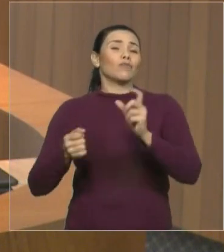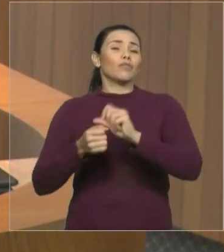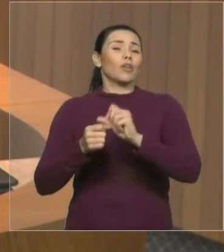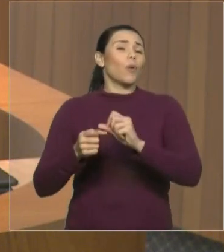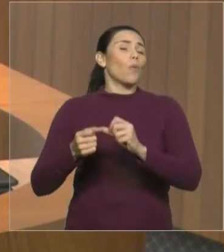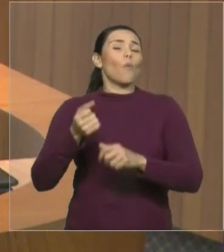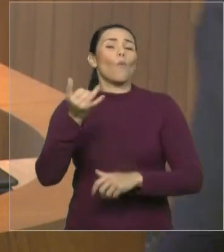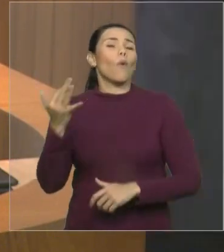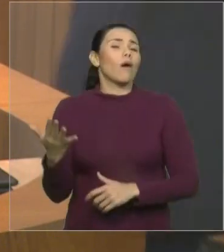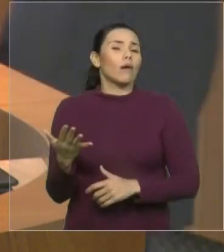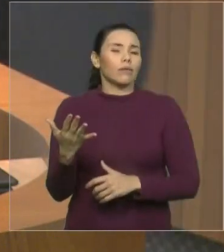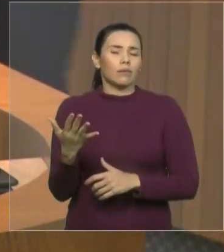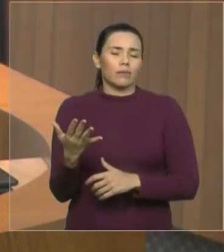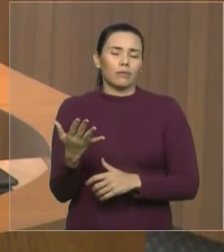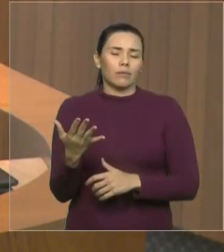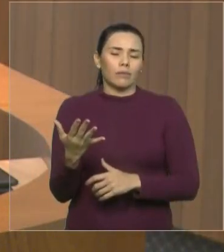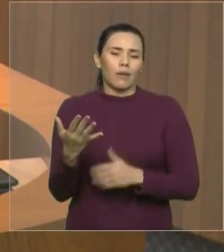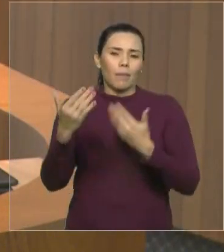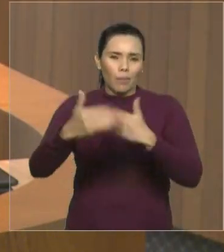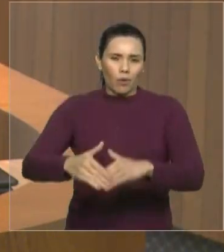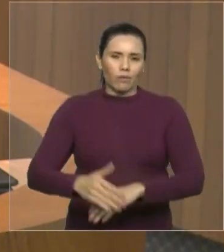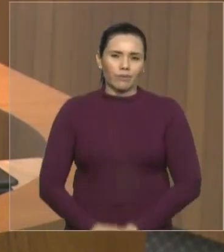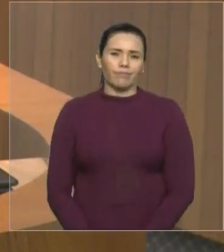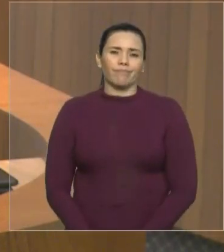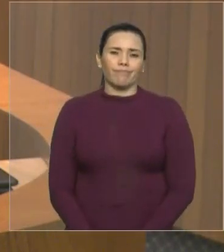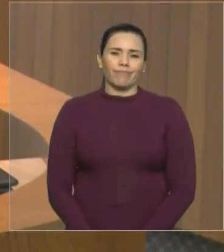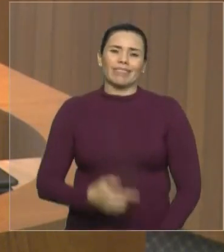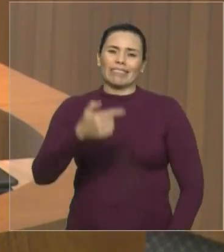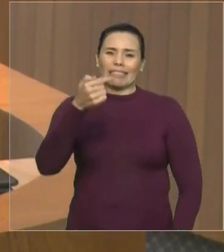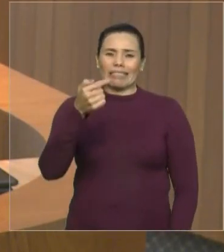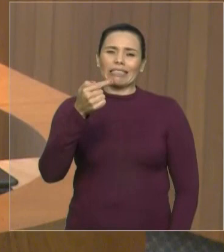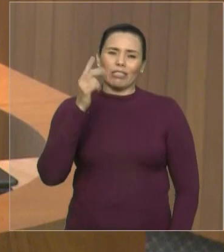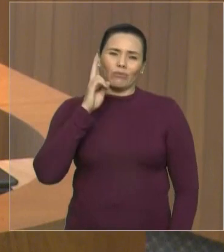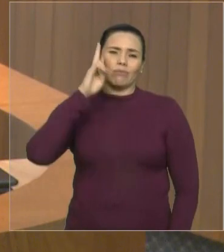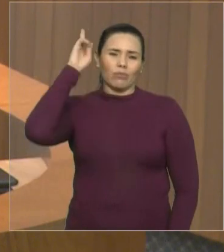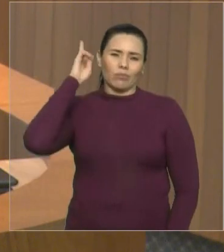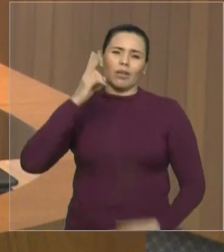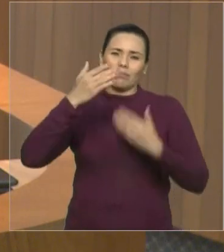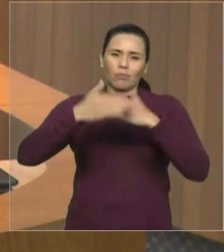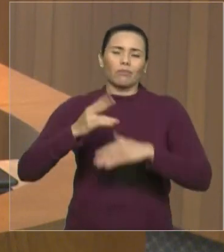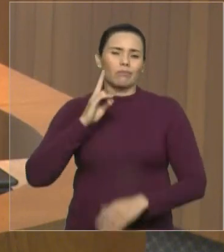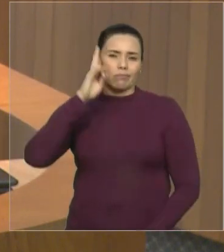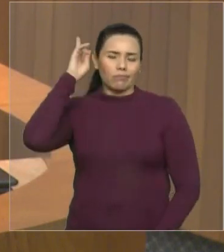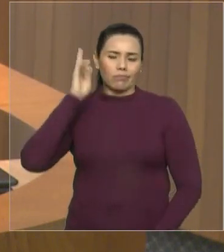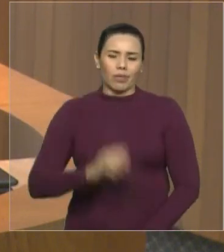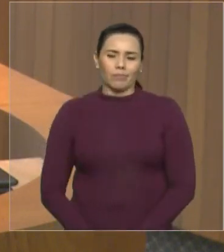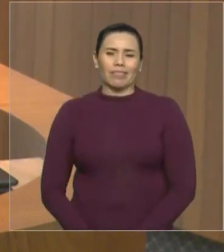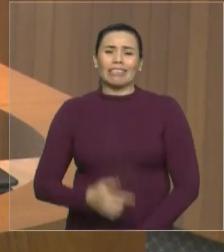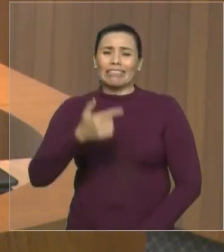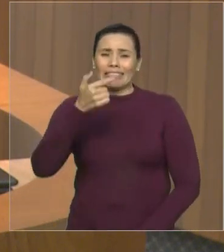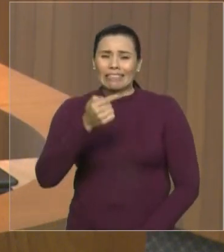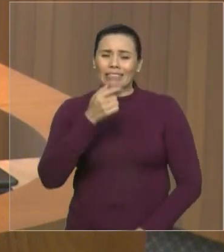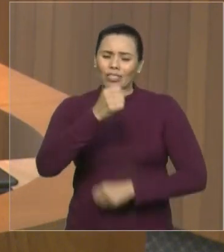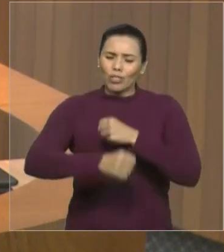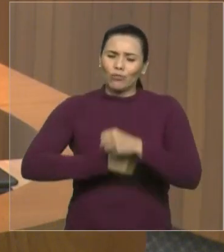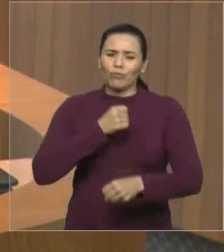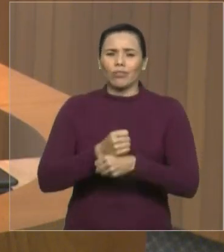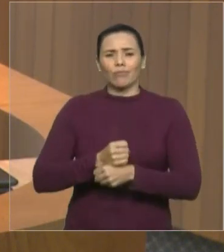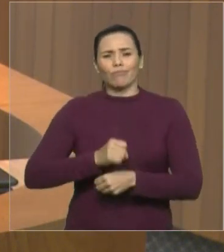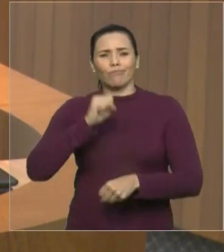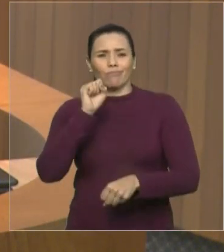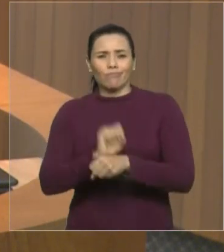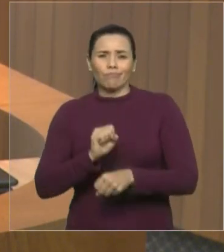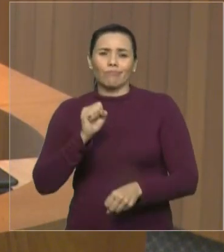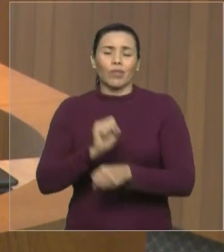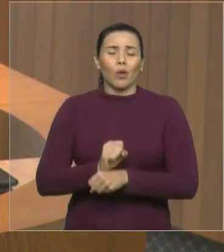anos, chegando, batendo ali com a cara na porta e retornando posteriormente para fazer o vestibular. E